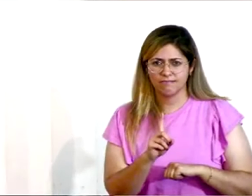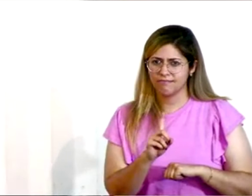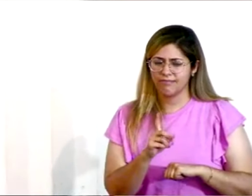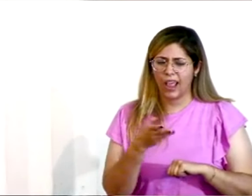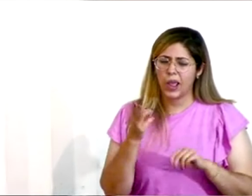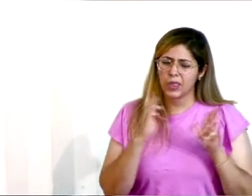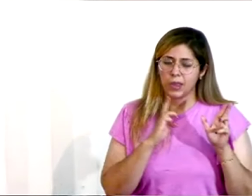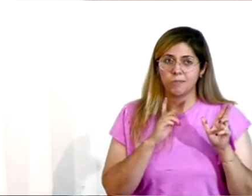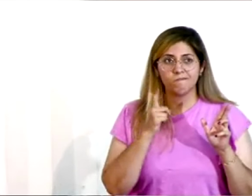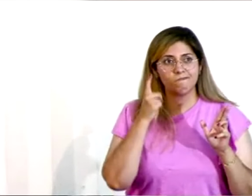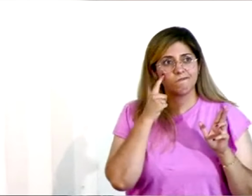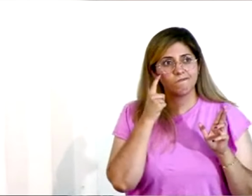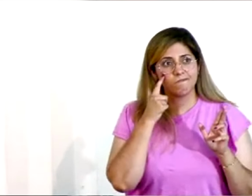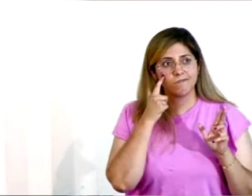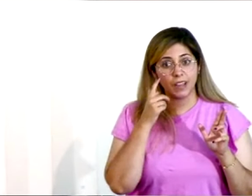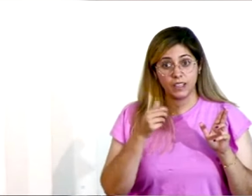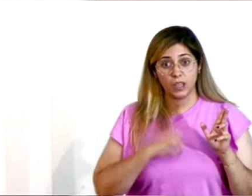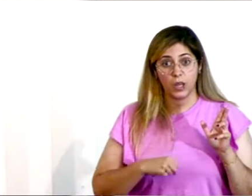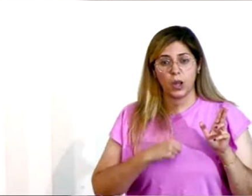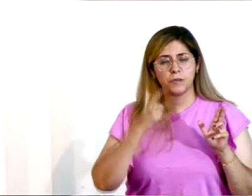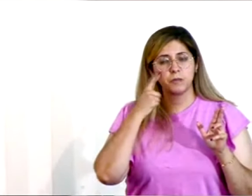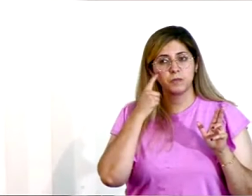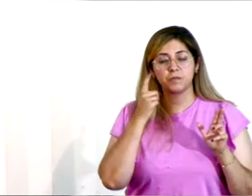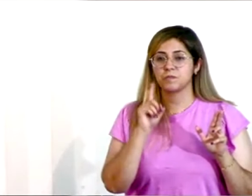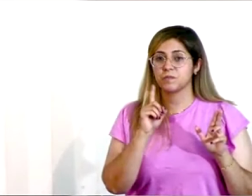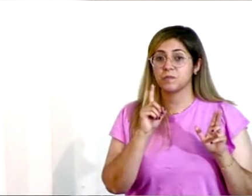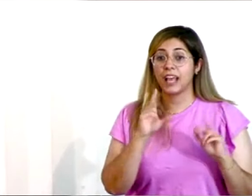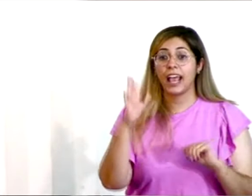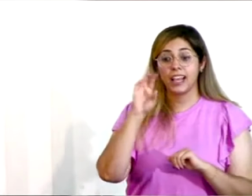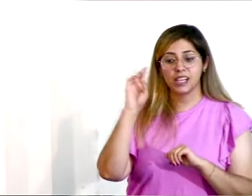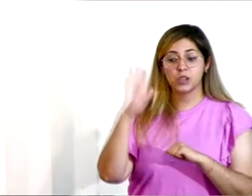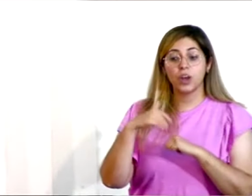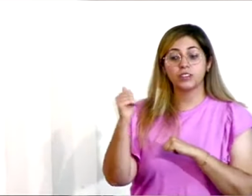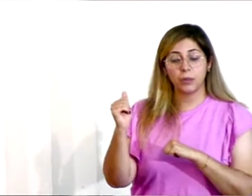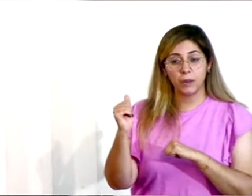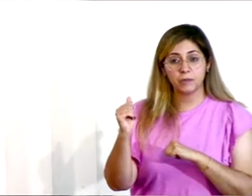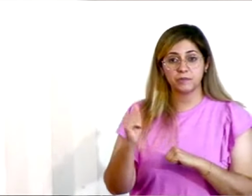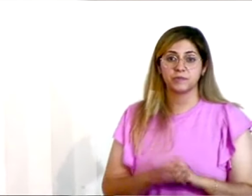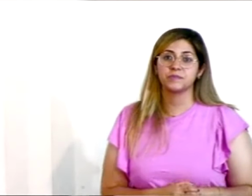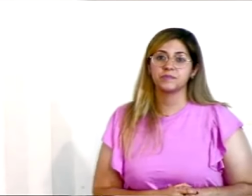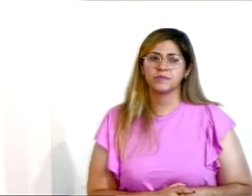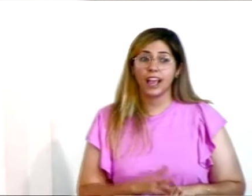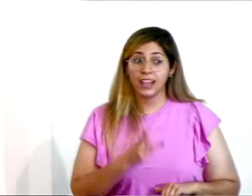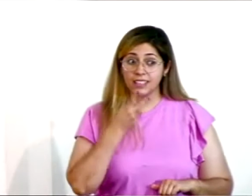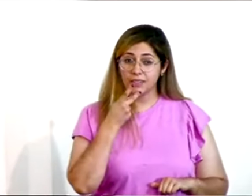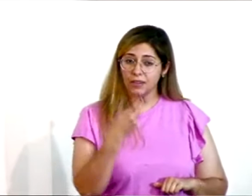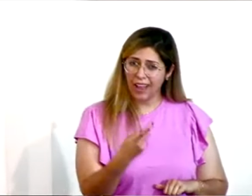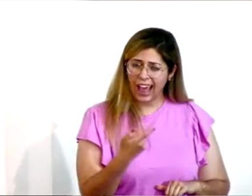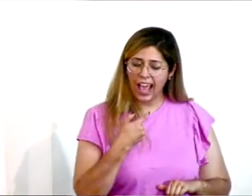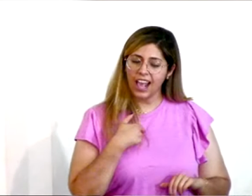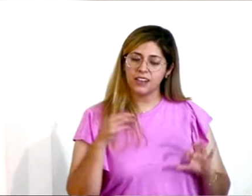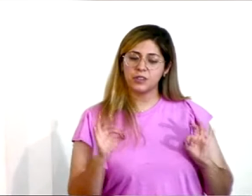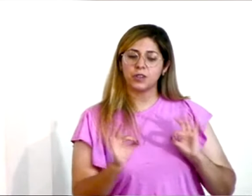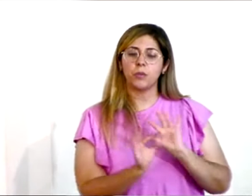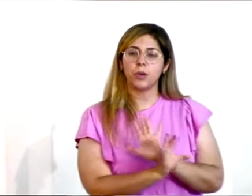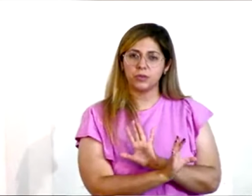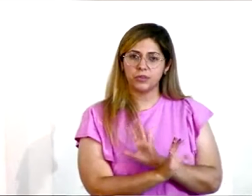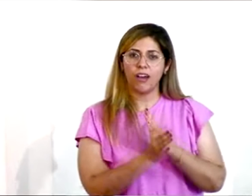E então Eli percebe, é o Senhor te chamando. E aí ele dá uma orientação a Samuel.